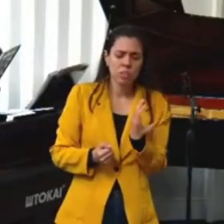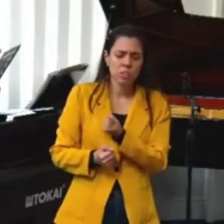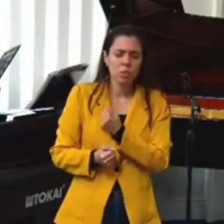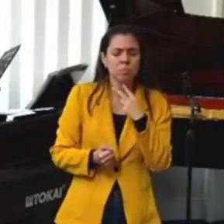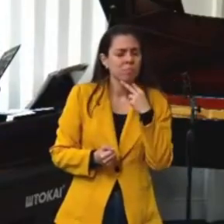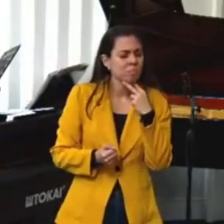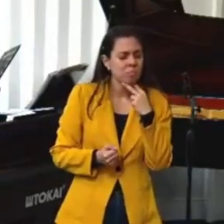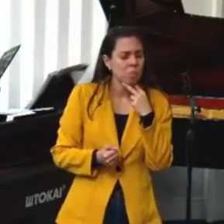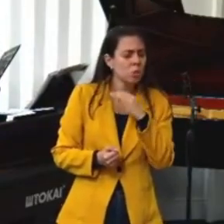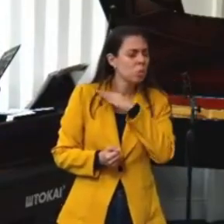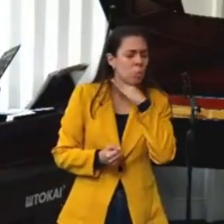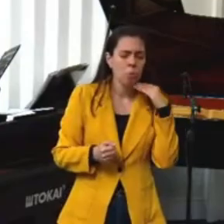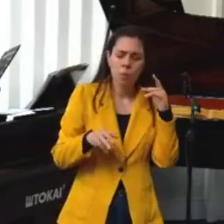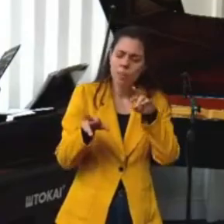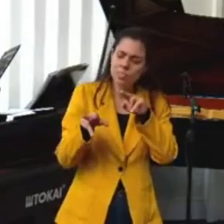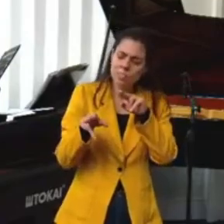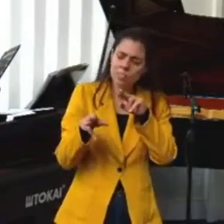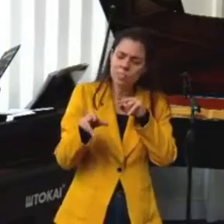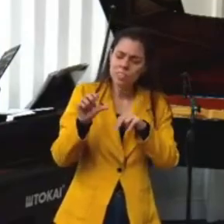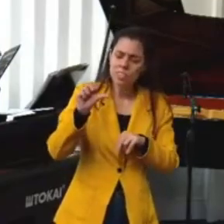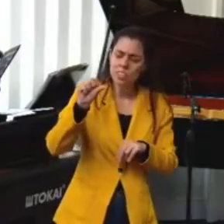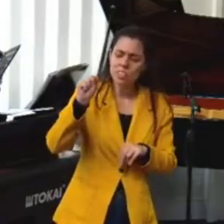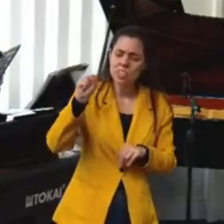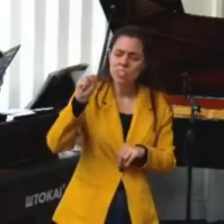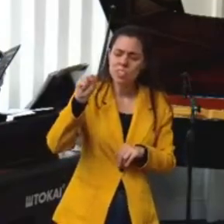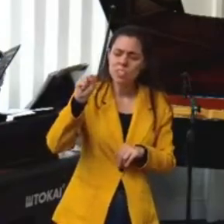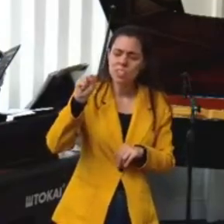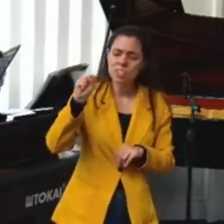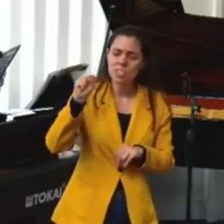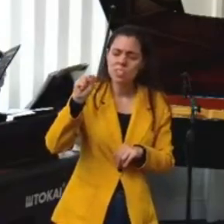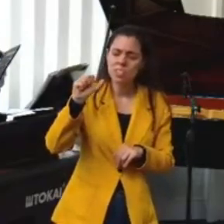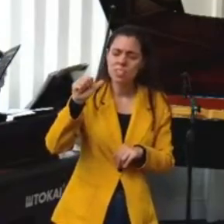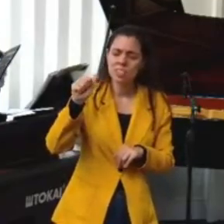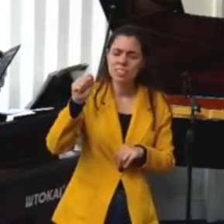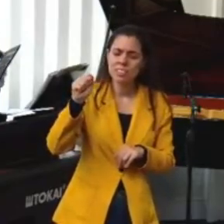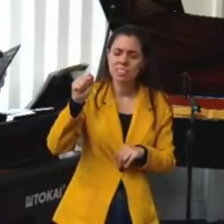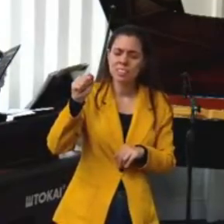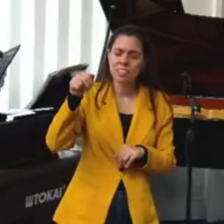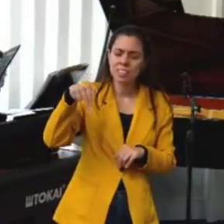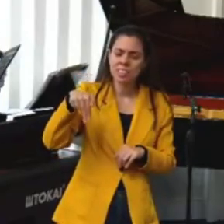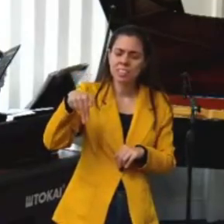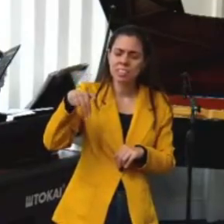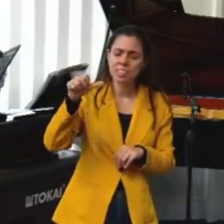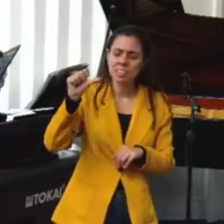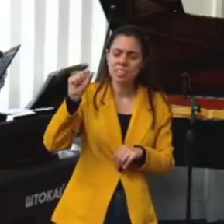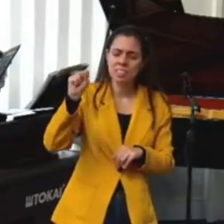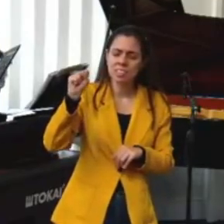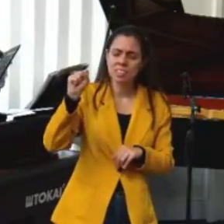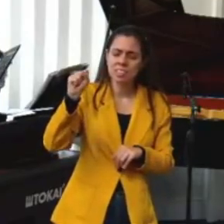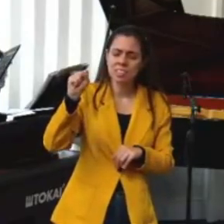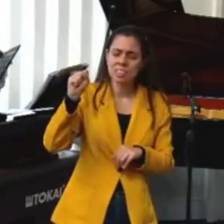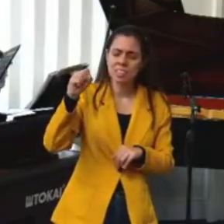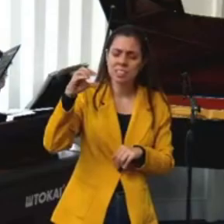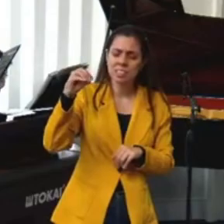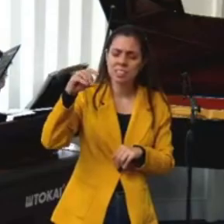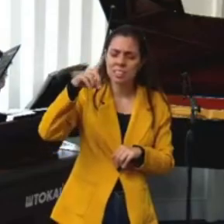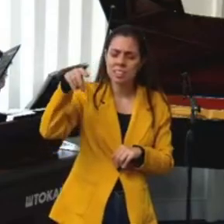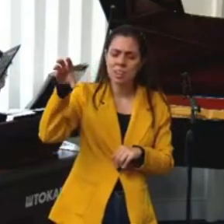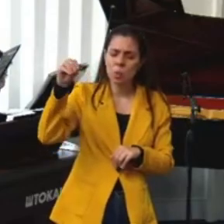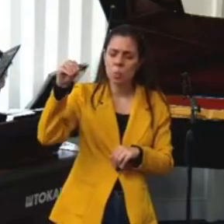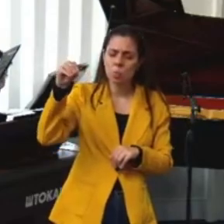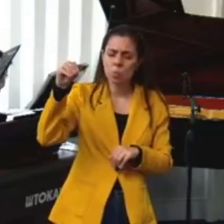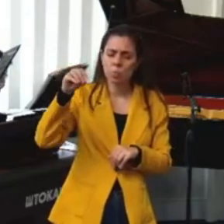vida. Um dia todos nós morreremos, mas não precisa ser como a de Sansão por causa das suas práticas, dos